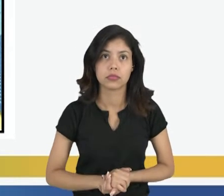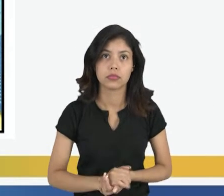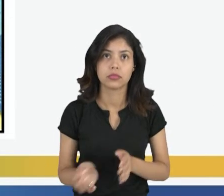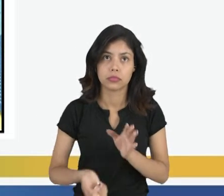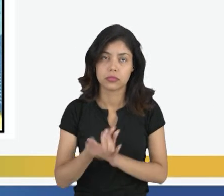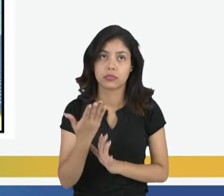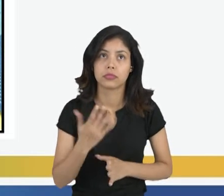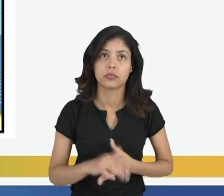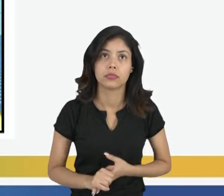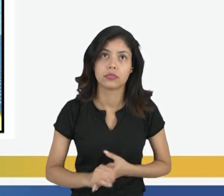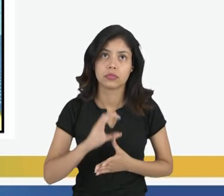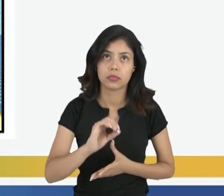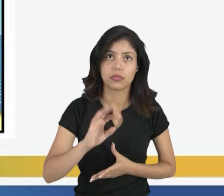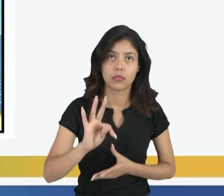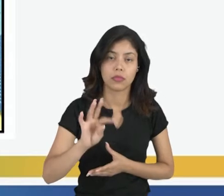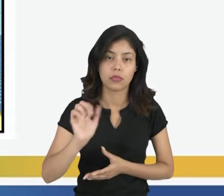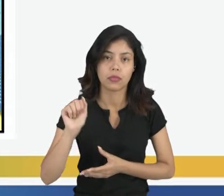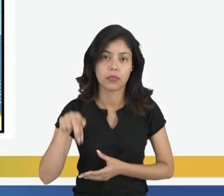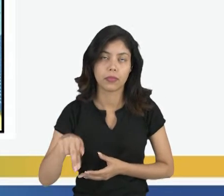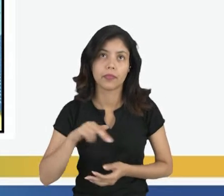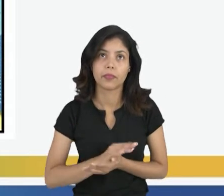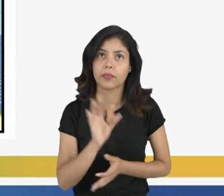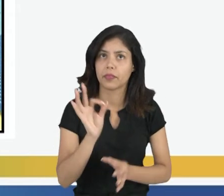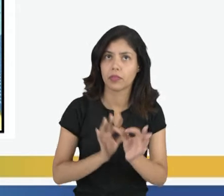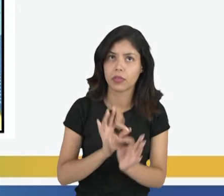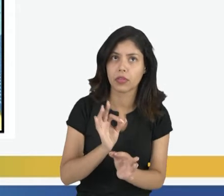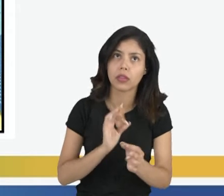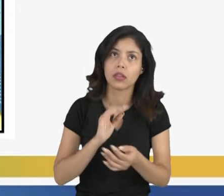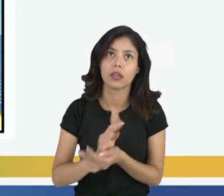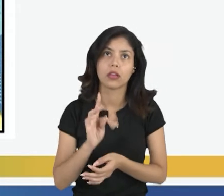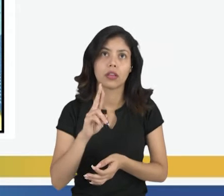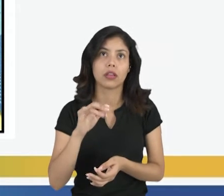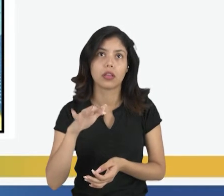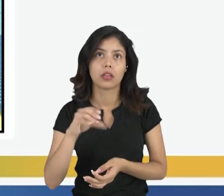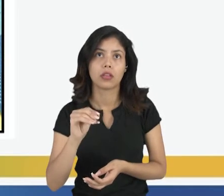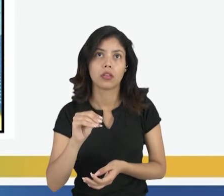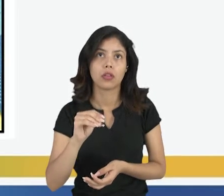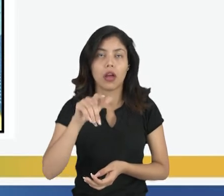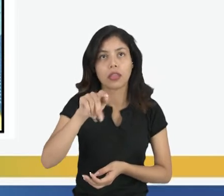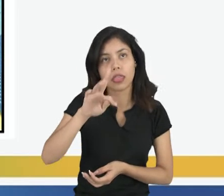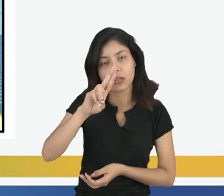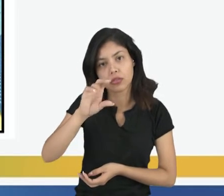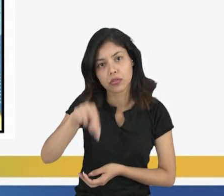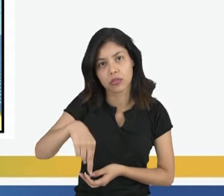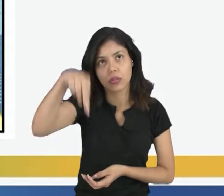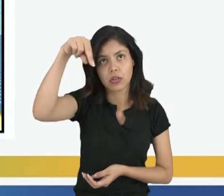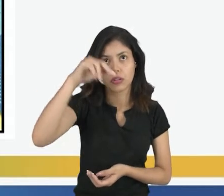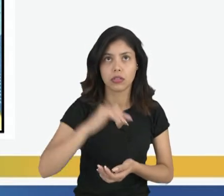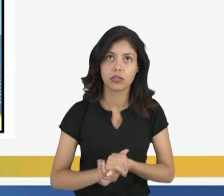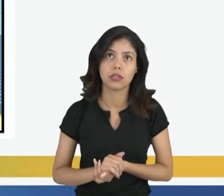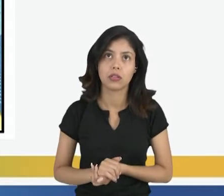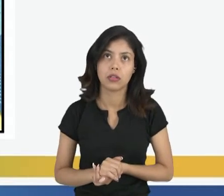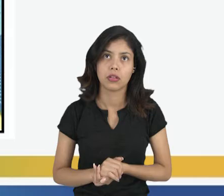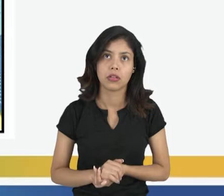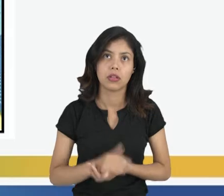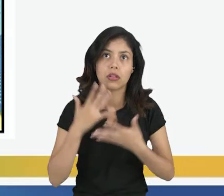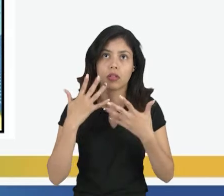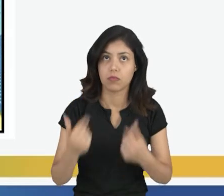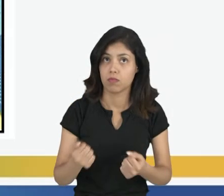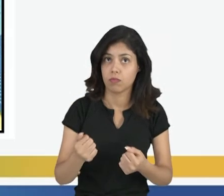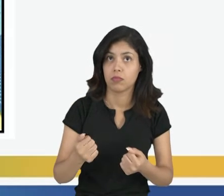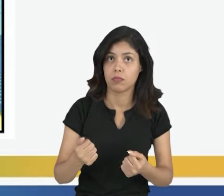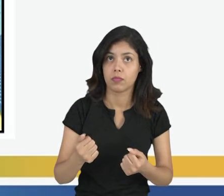formam, né? A OTAN, que é a Organização do Tratado do Atlântico Norte, né, que vai ser uma aliança militar desses